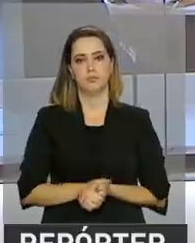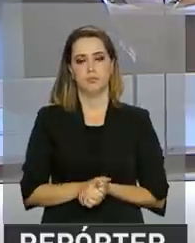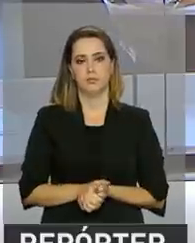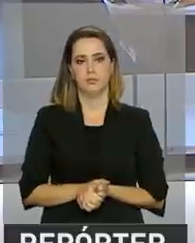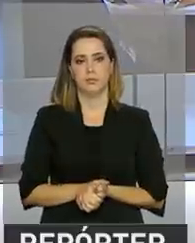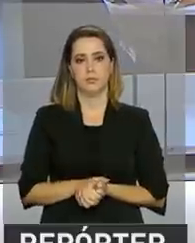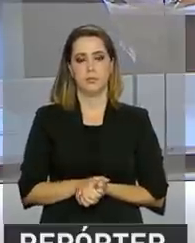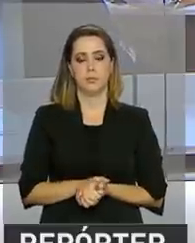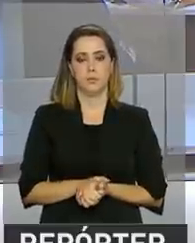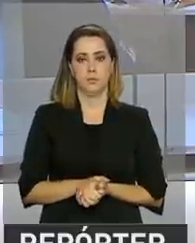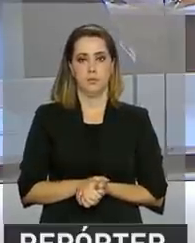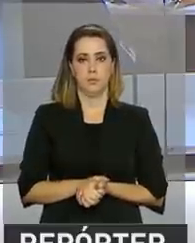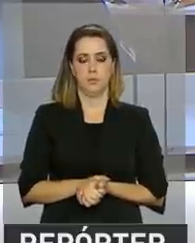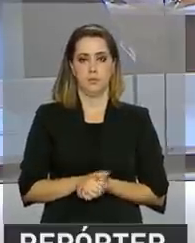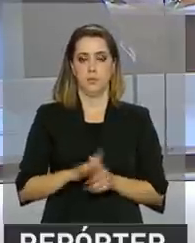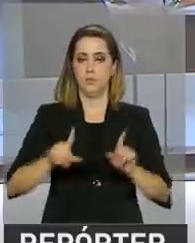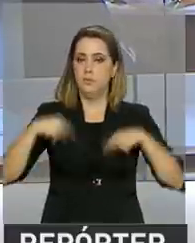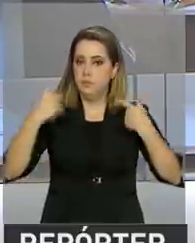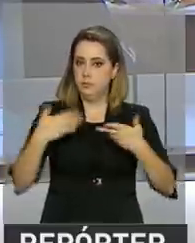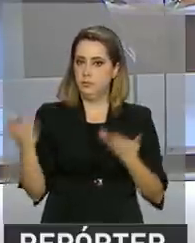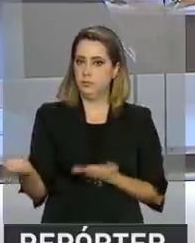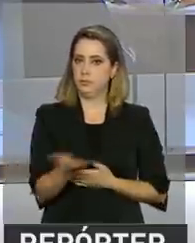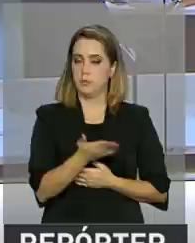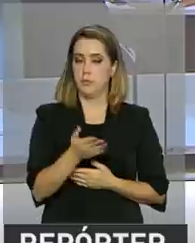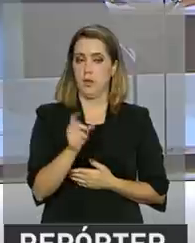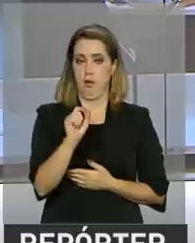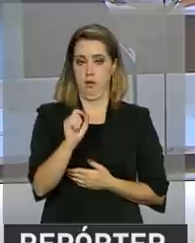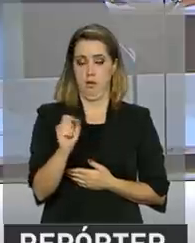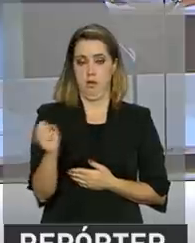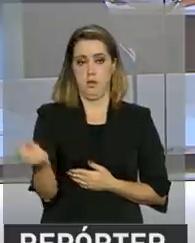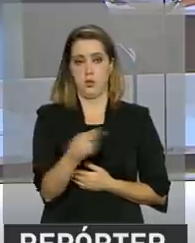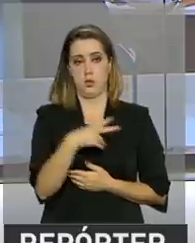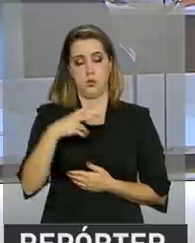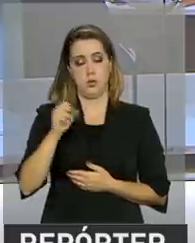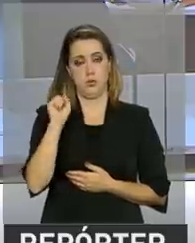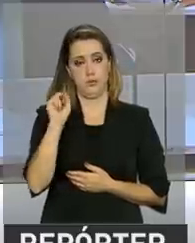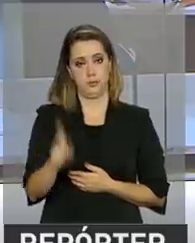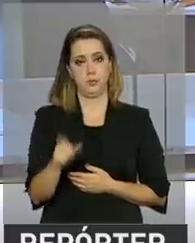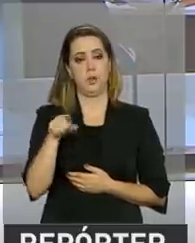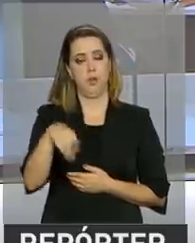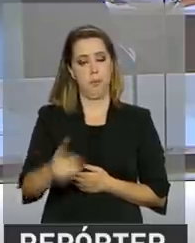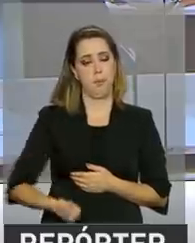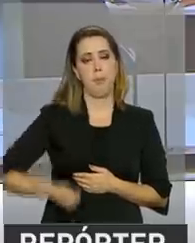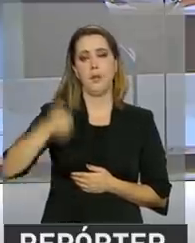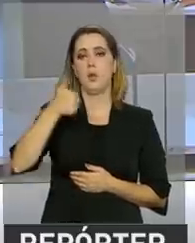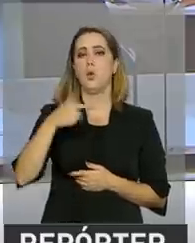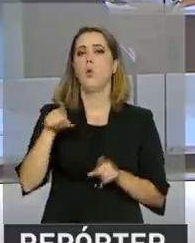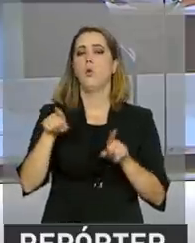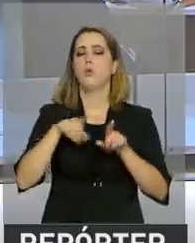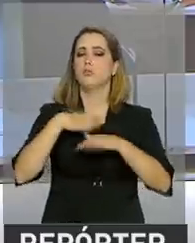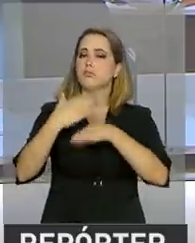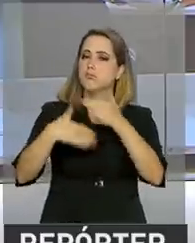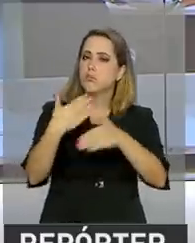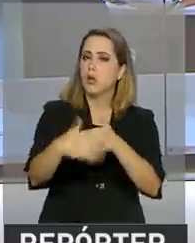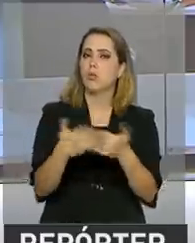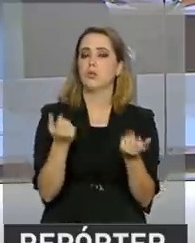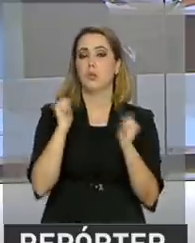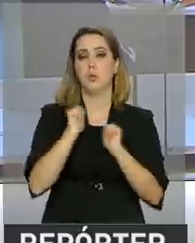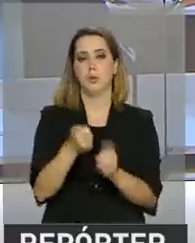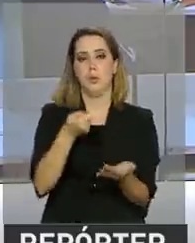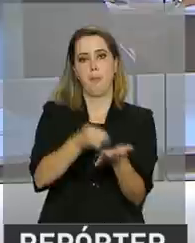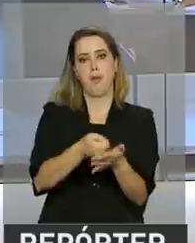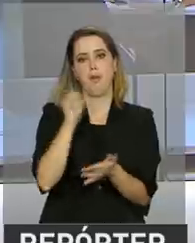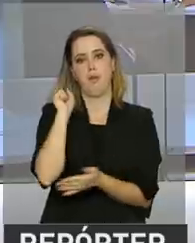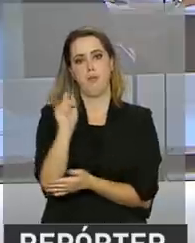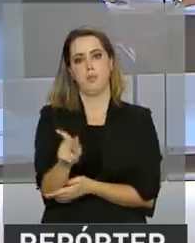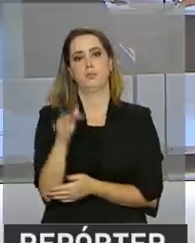da Previdência quer tornar o sistema mais sustentável ao longo dos anos. Isso vai permitir que as aposentadorias sejam pagas no